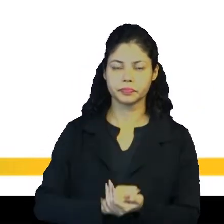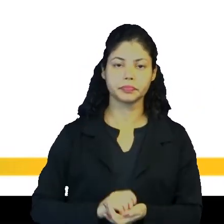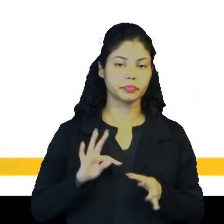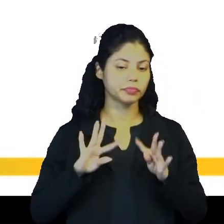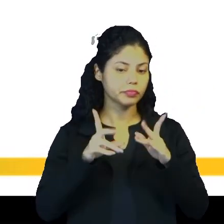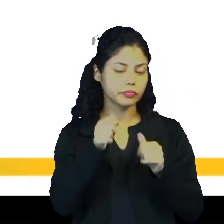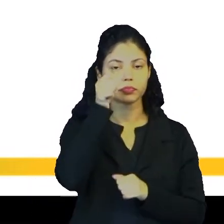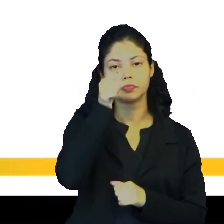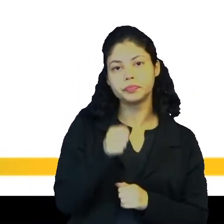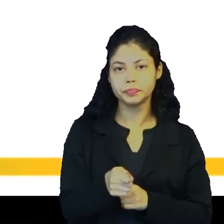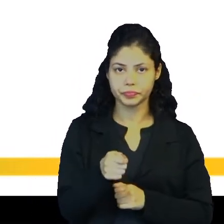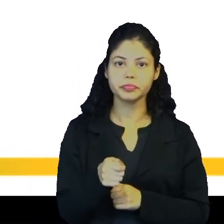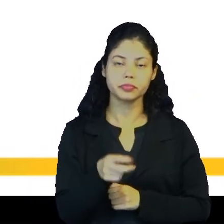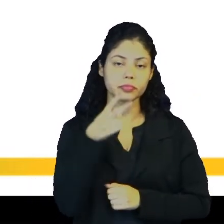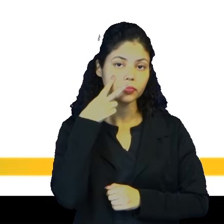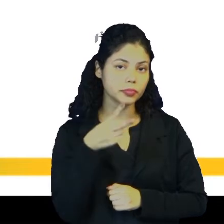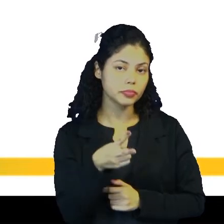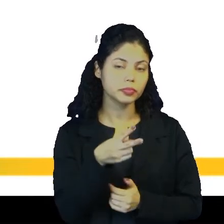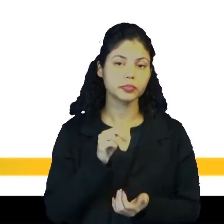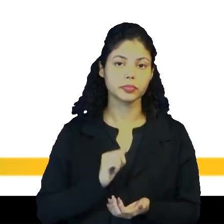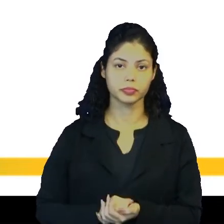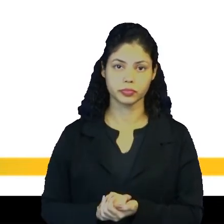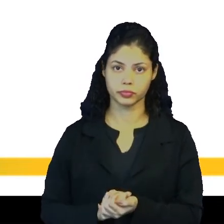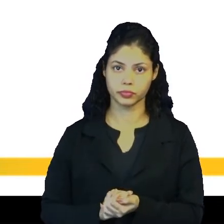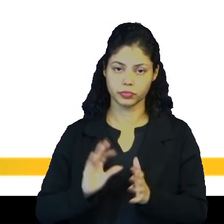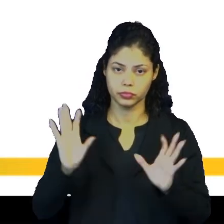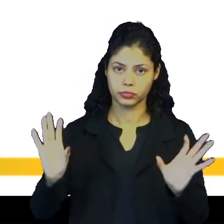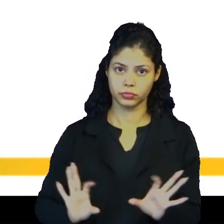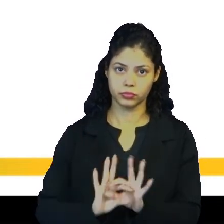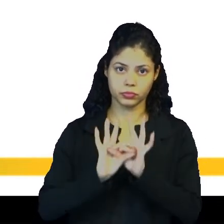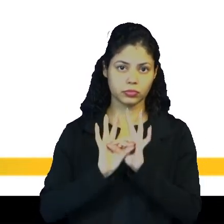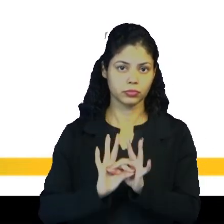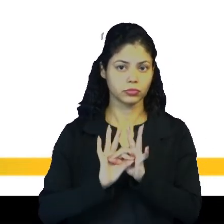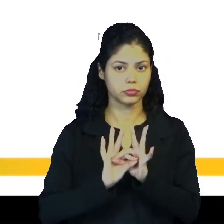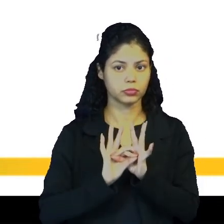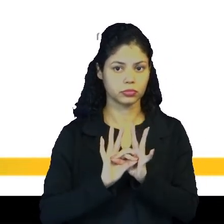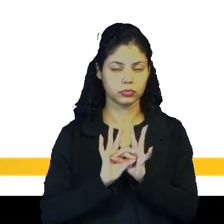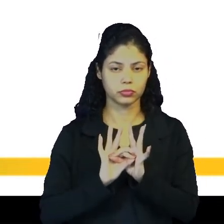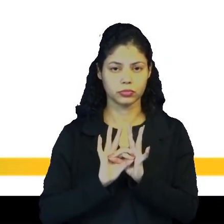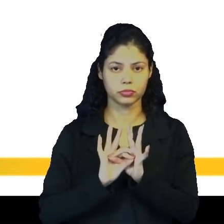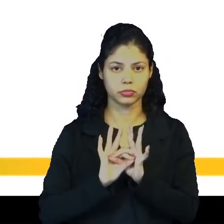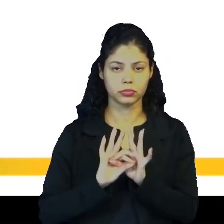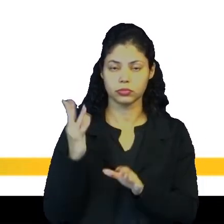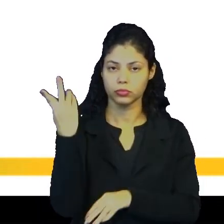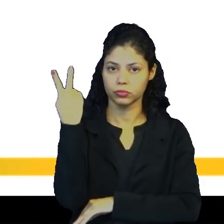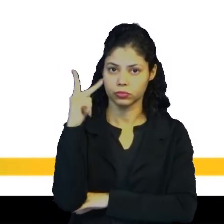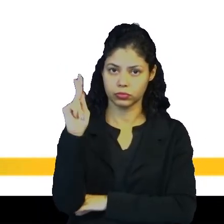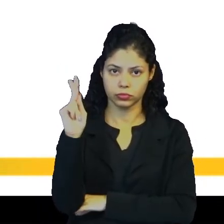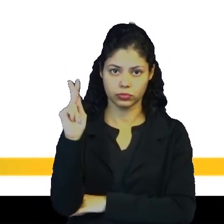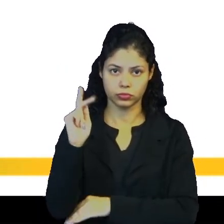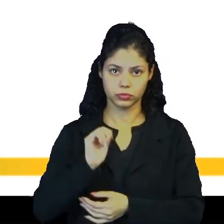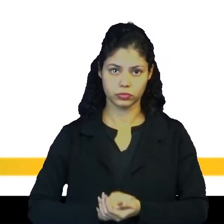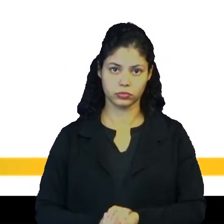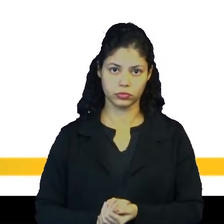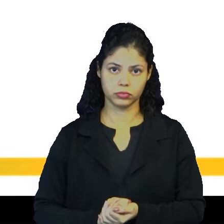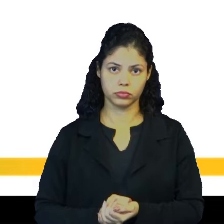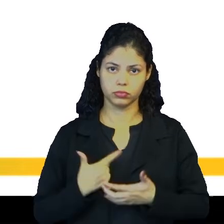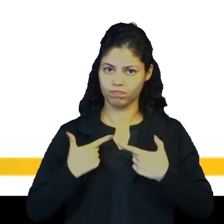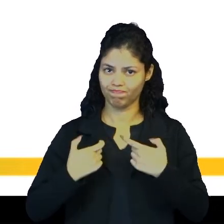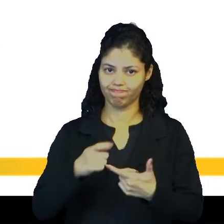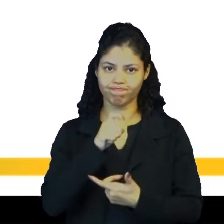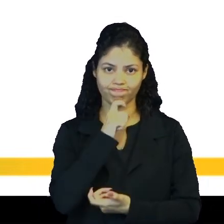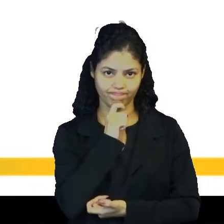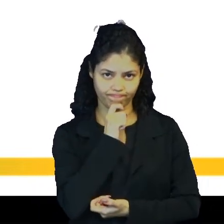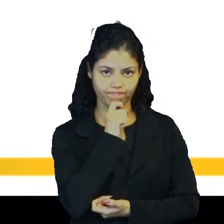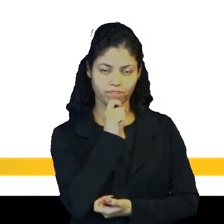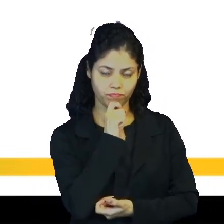as ditaduras, né, a gente viu aí que se instalaram aí num período de Guerra